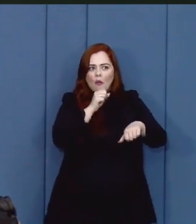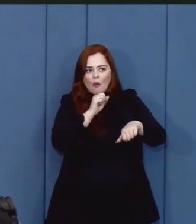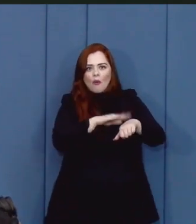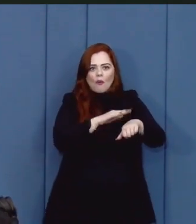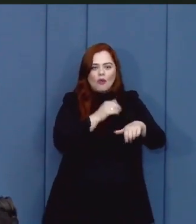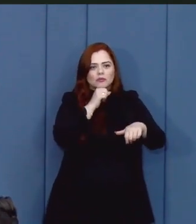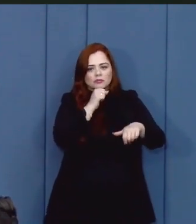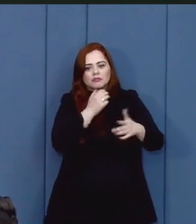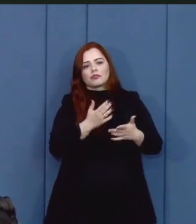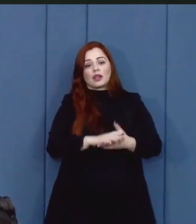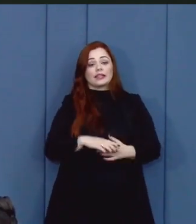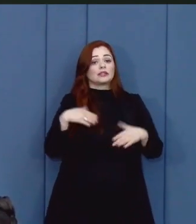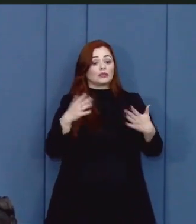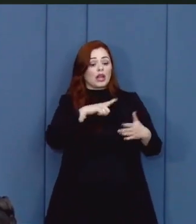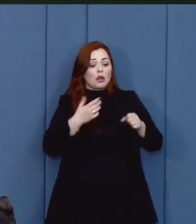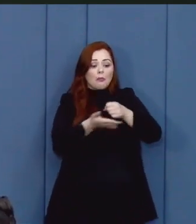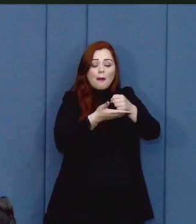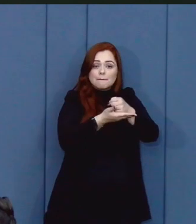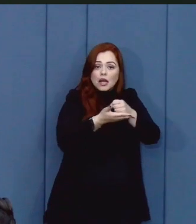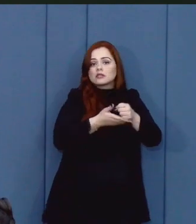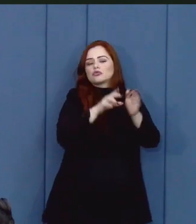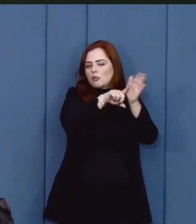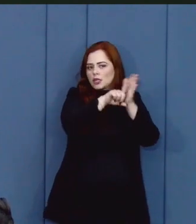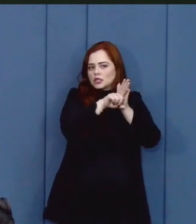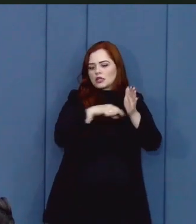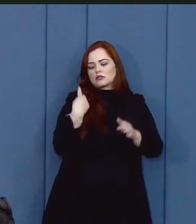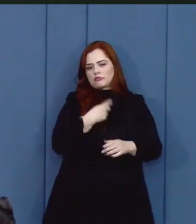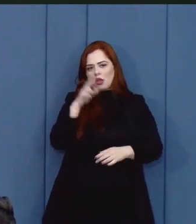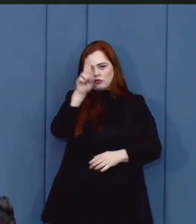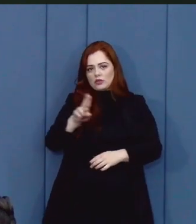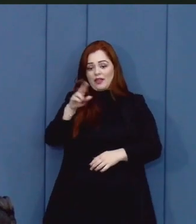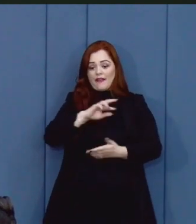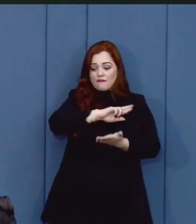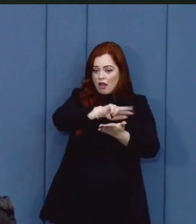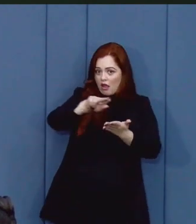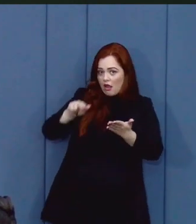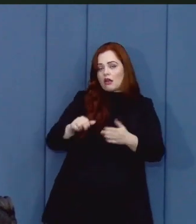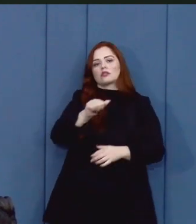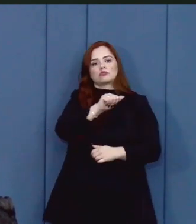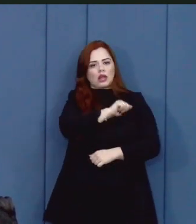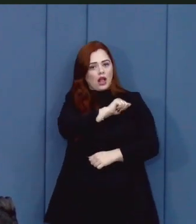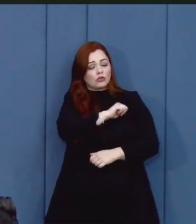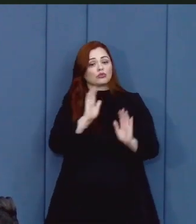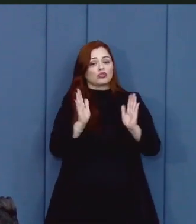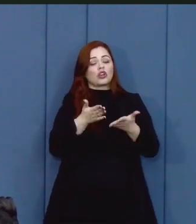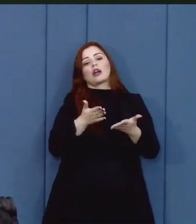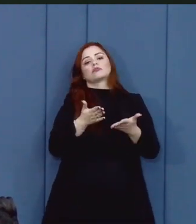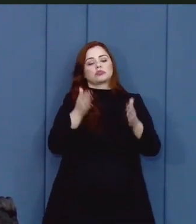ele estabeleceu a minha base de pesquisa na universidade. Então, vários alunos foram formados com esse